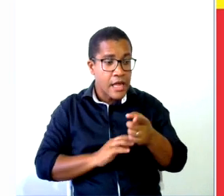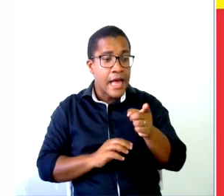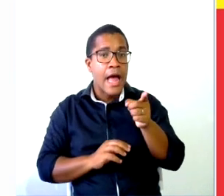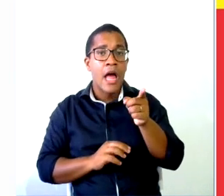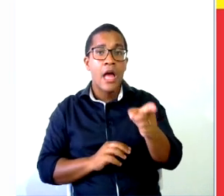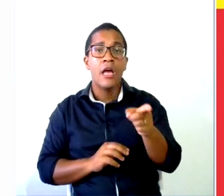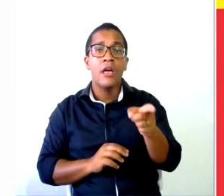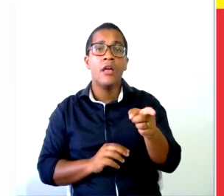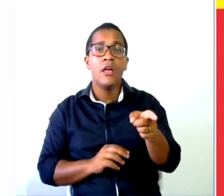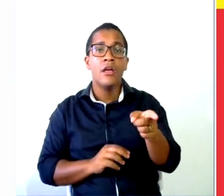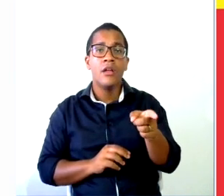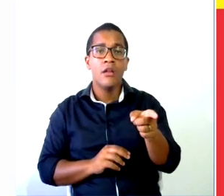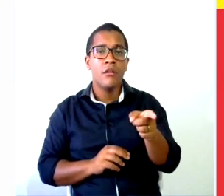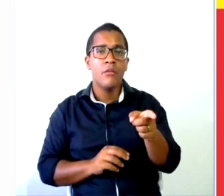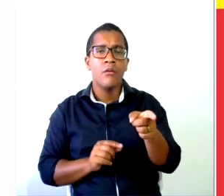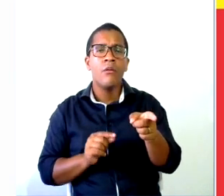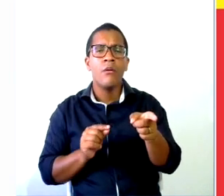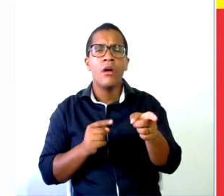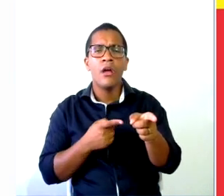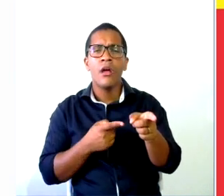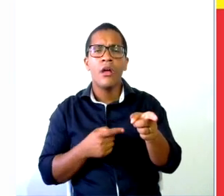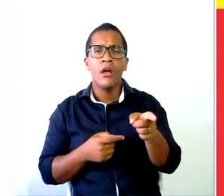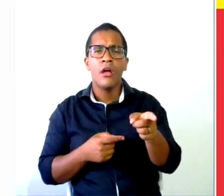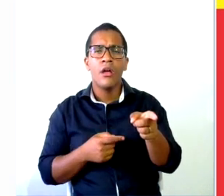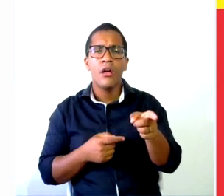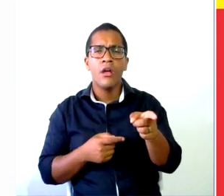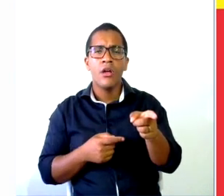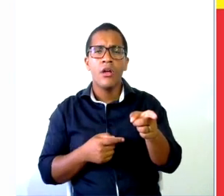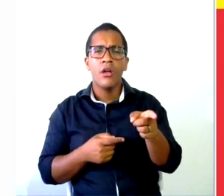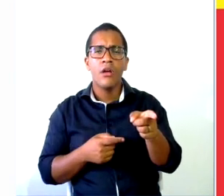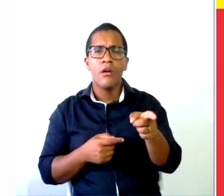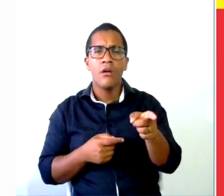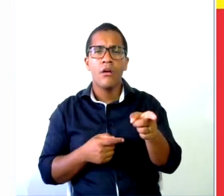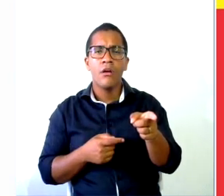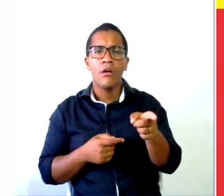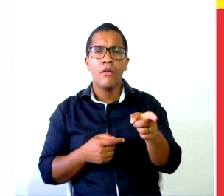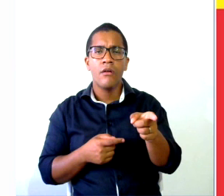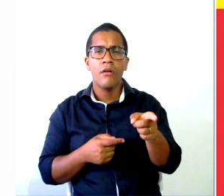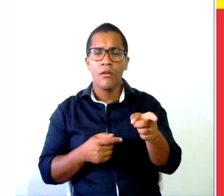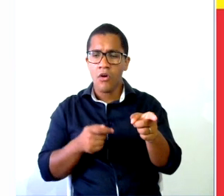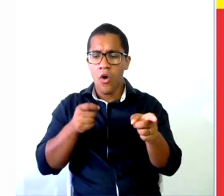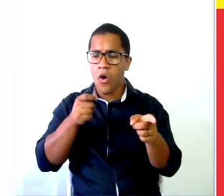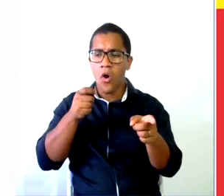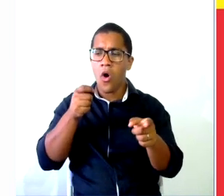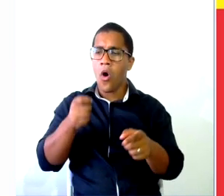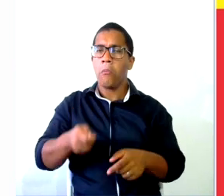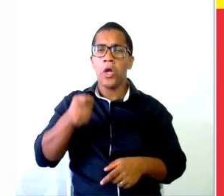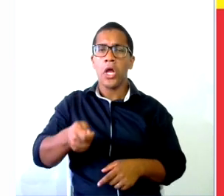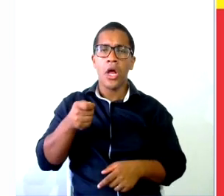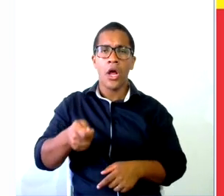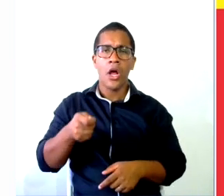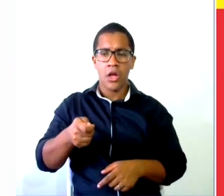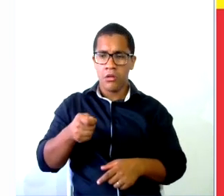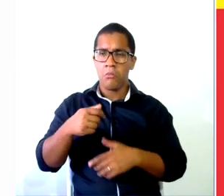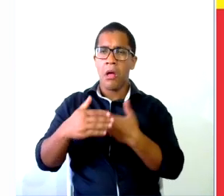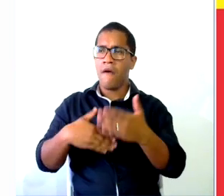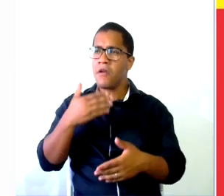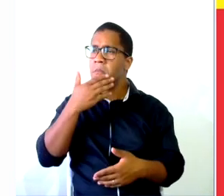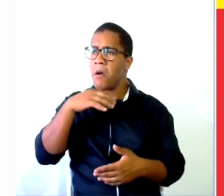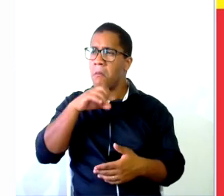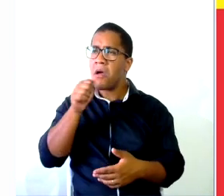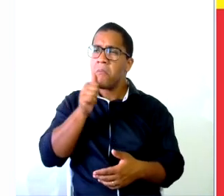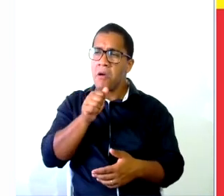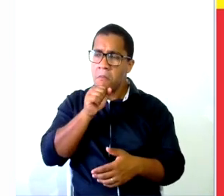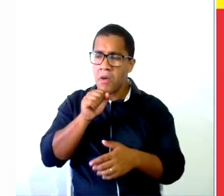os filhos não eram obrigados mais tarde a sustentar